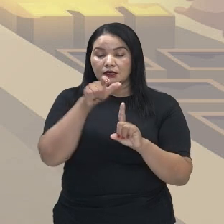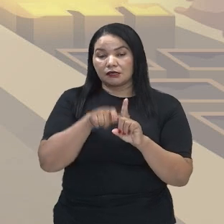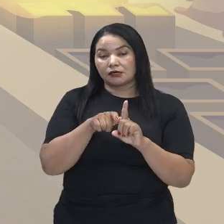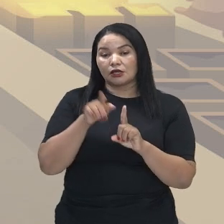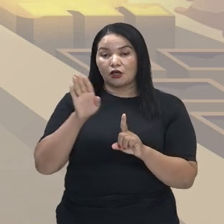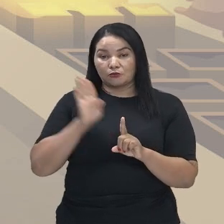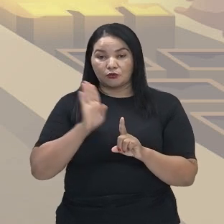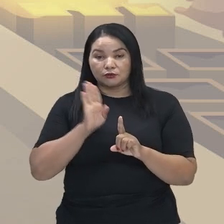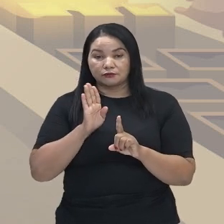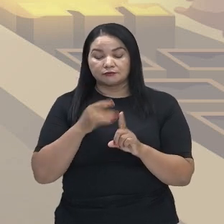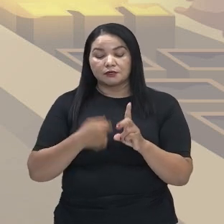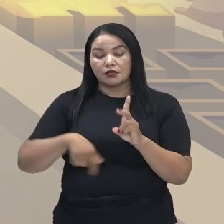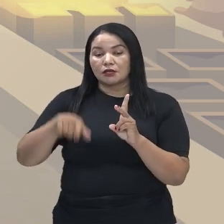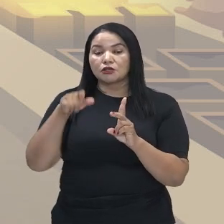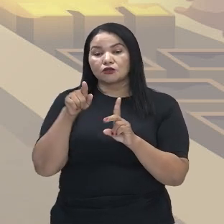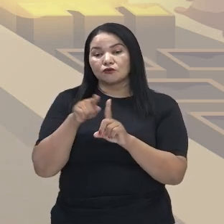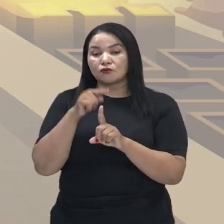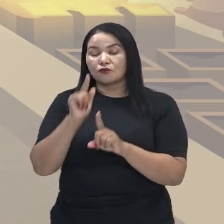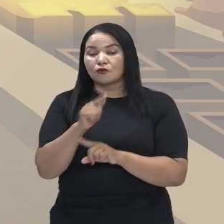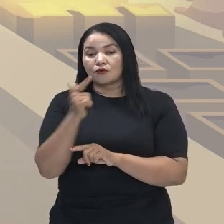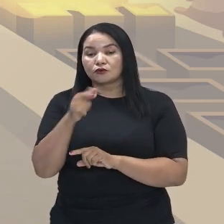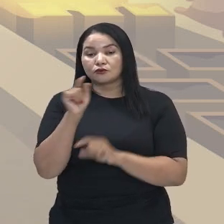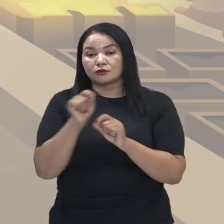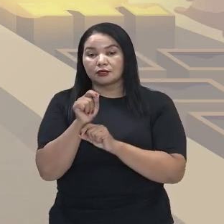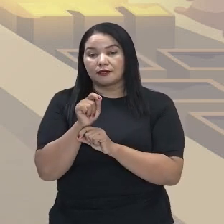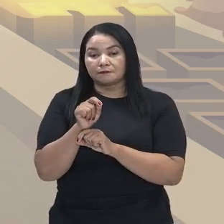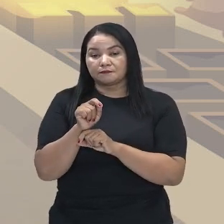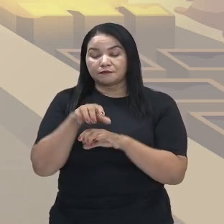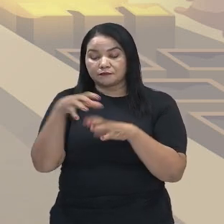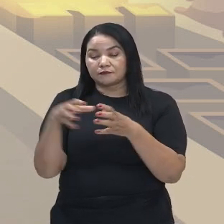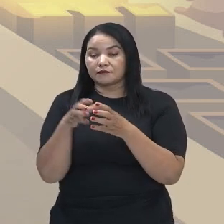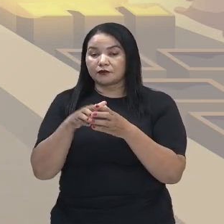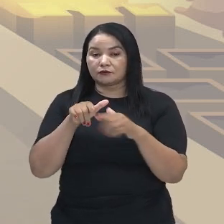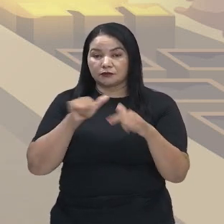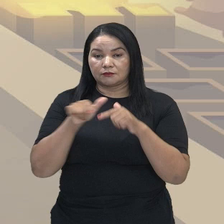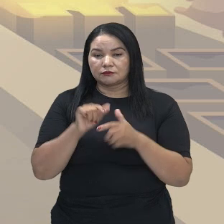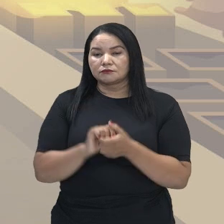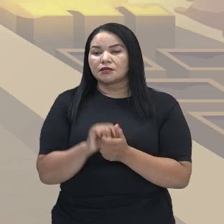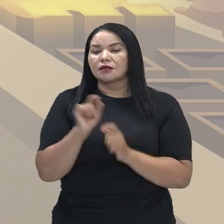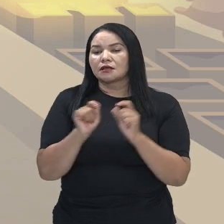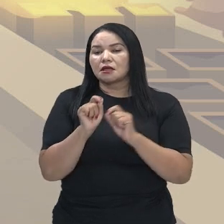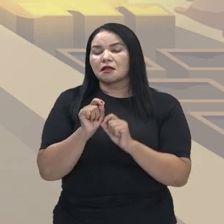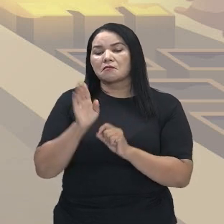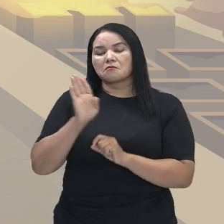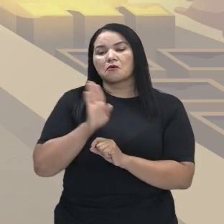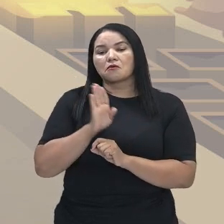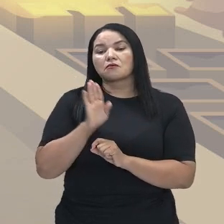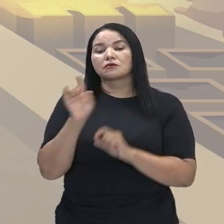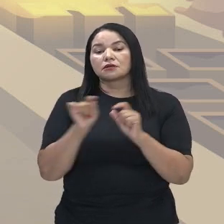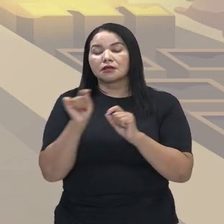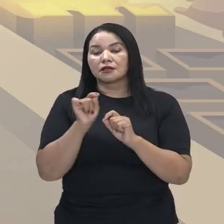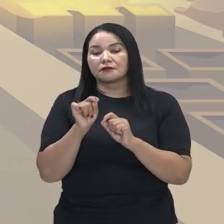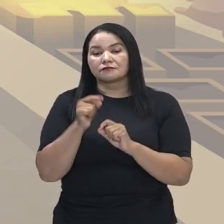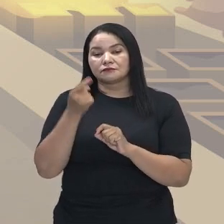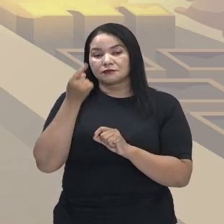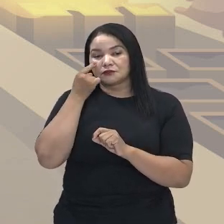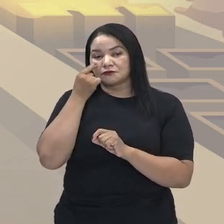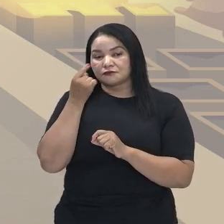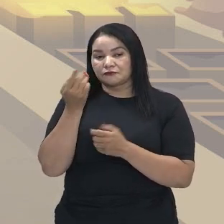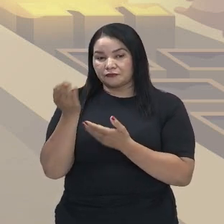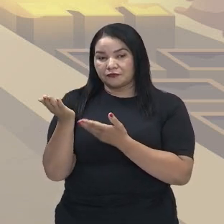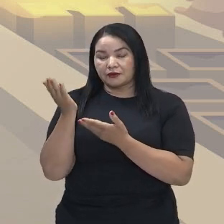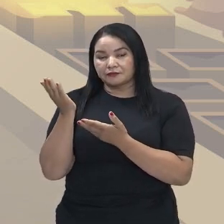industrial e o proletariado. Mas quem é a burguesia industrial? O burguês, que vai já entrar aqui